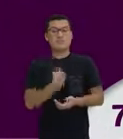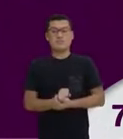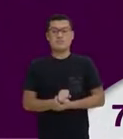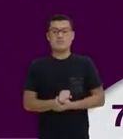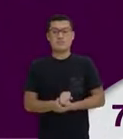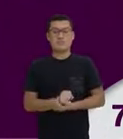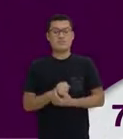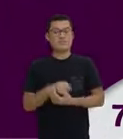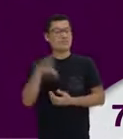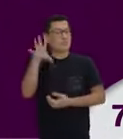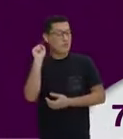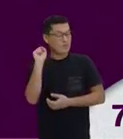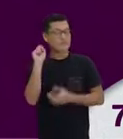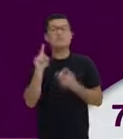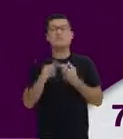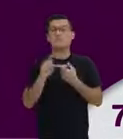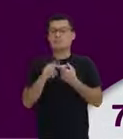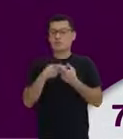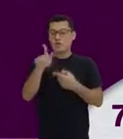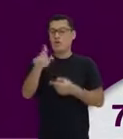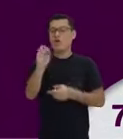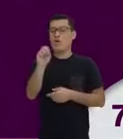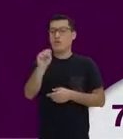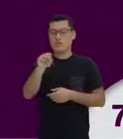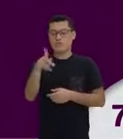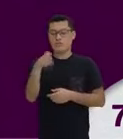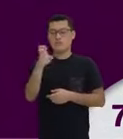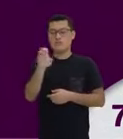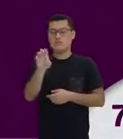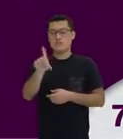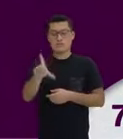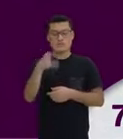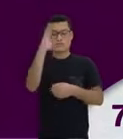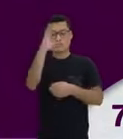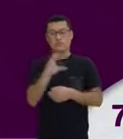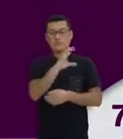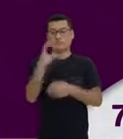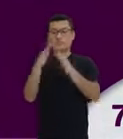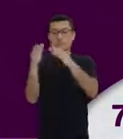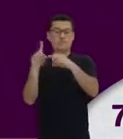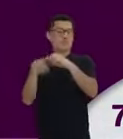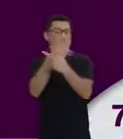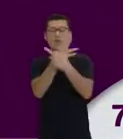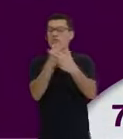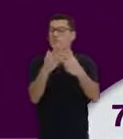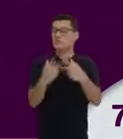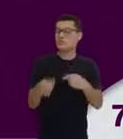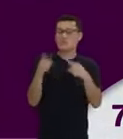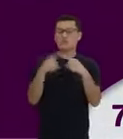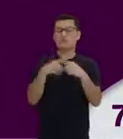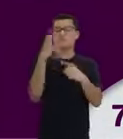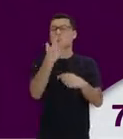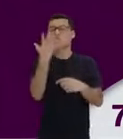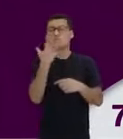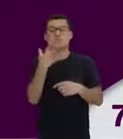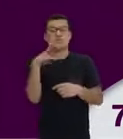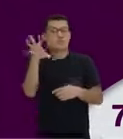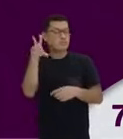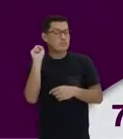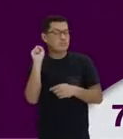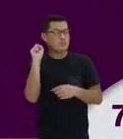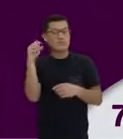jeito de escutar também a a voz Peu então vários gêneros vários estilos musicais